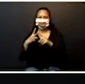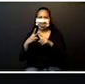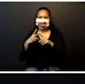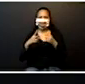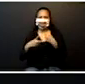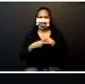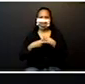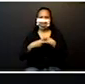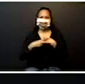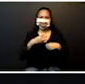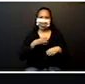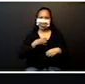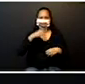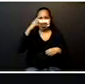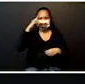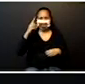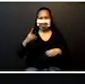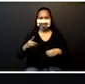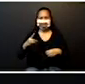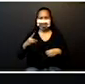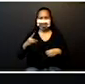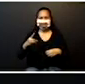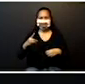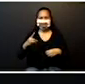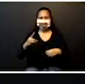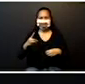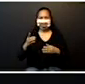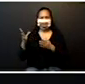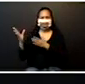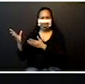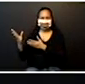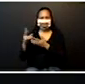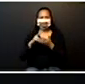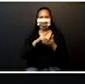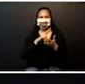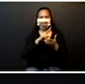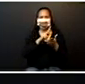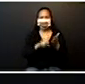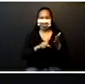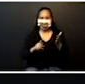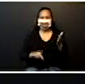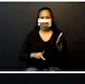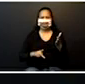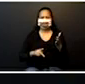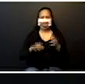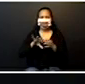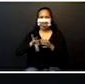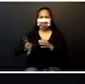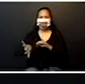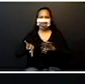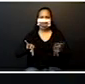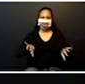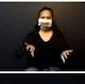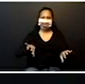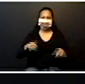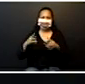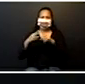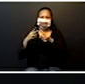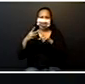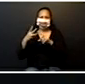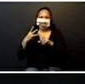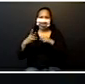ali, ó, nós colocamos uma parte do poema e já separamos, já destacamos três verbos que